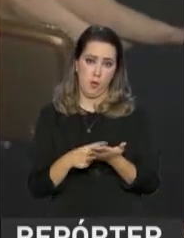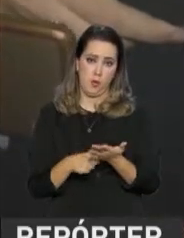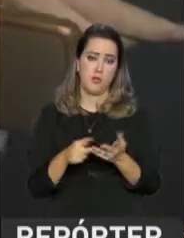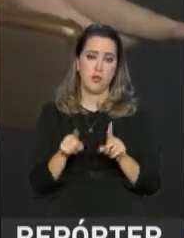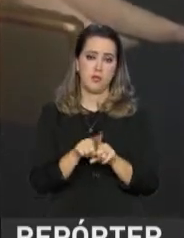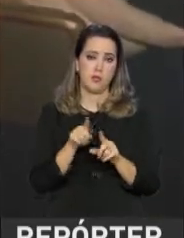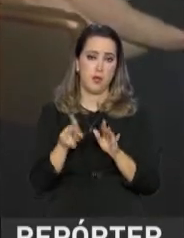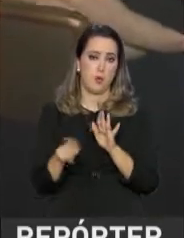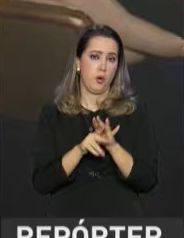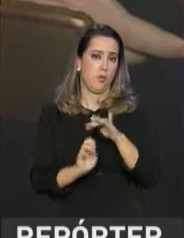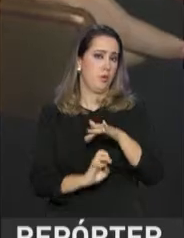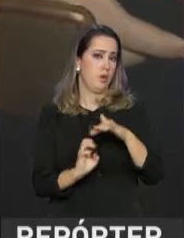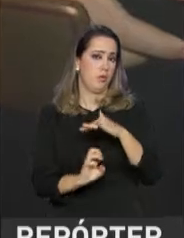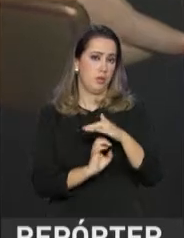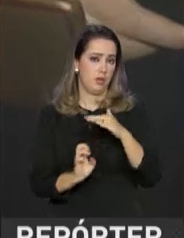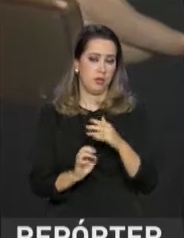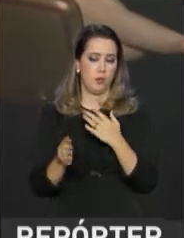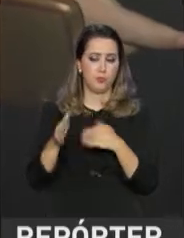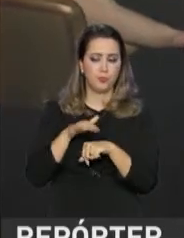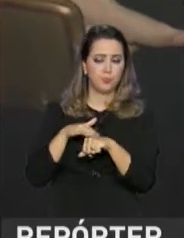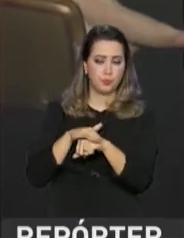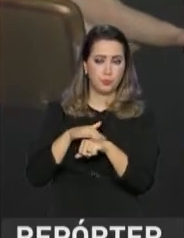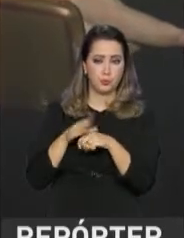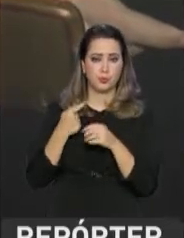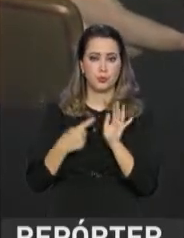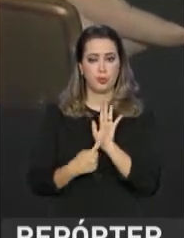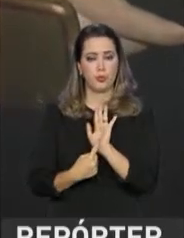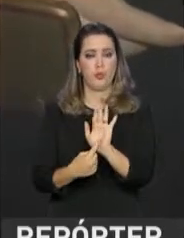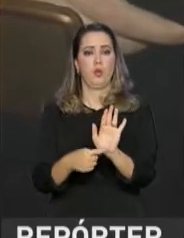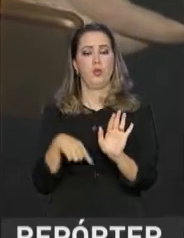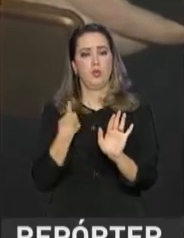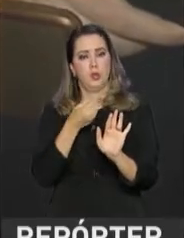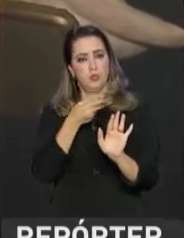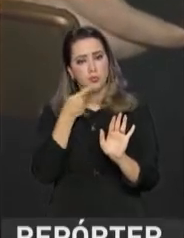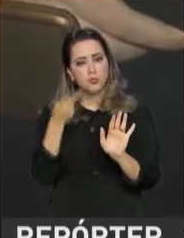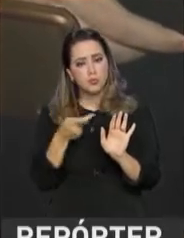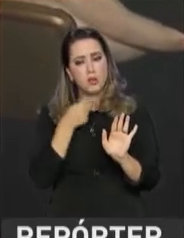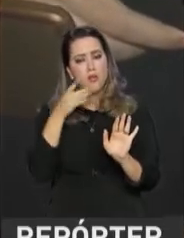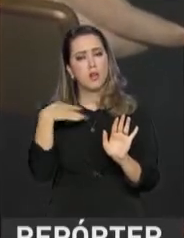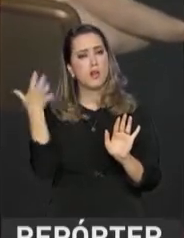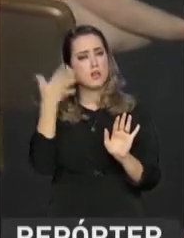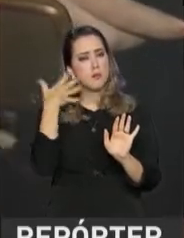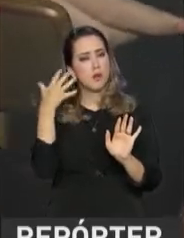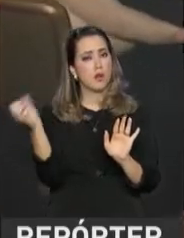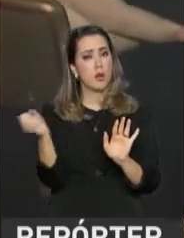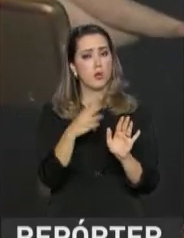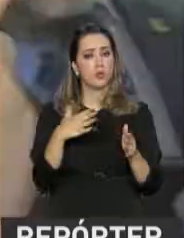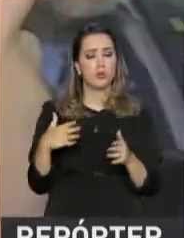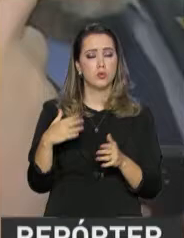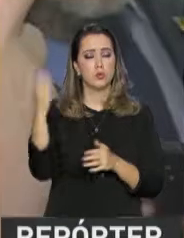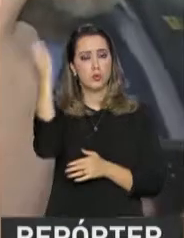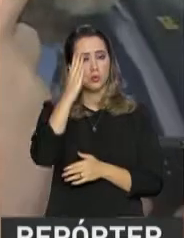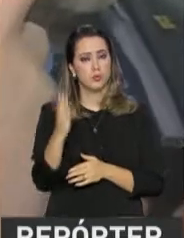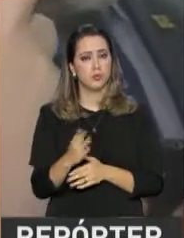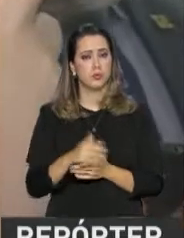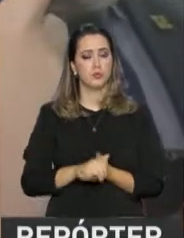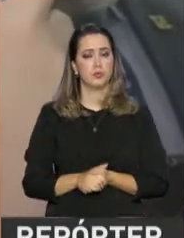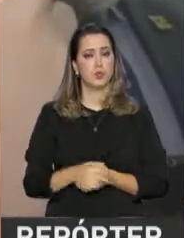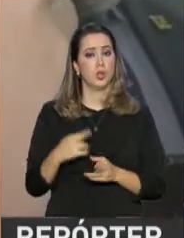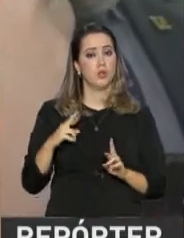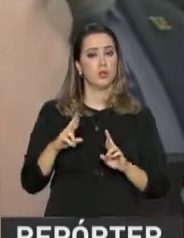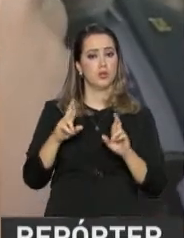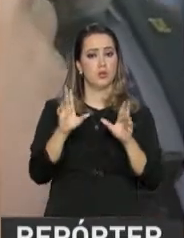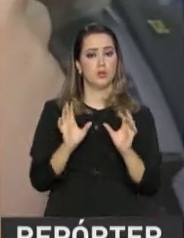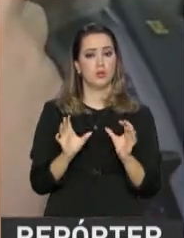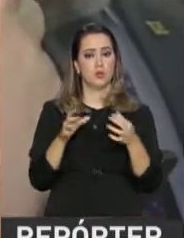o que eu pretendo fazer é mostrar na minha fala meu discurso que é o novo brasil é escutar a nossa esperança aqui é que